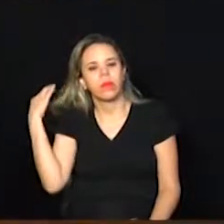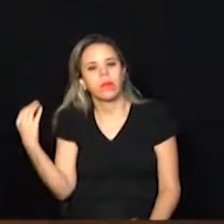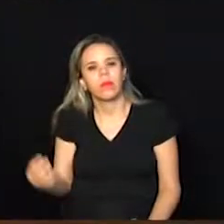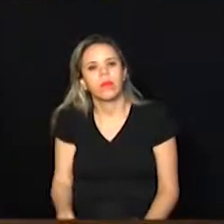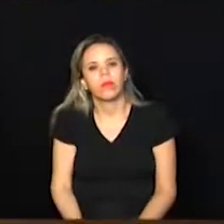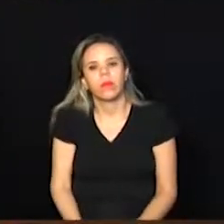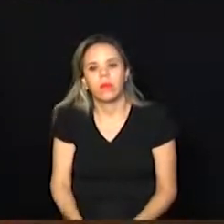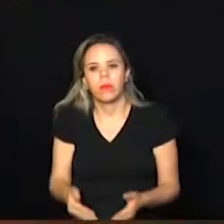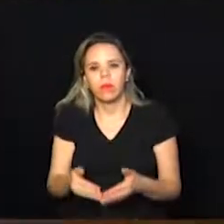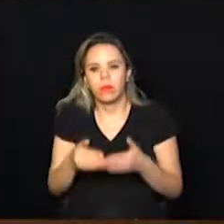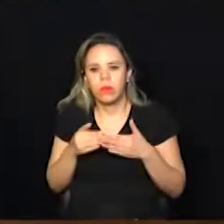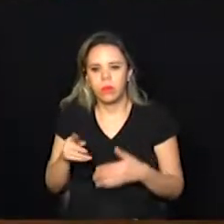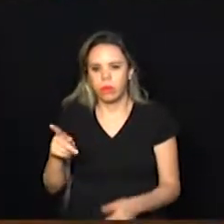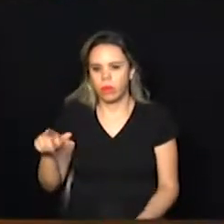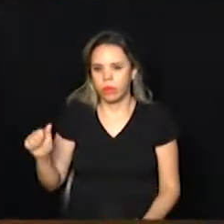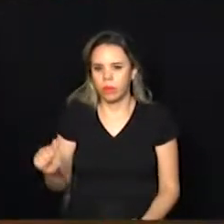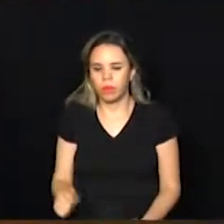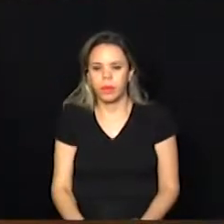Por gentileza, Paula.